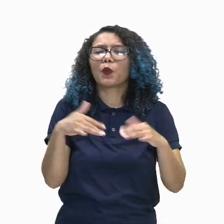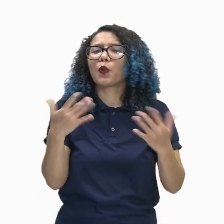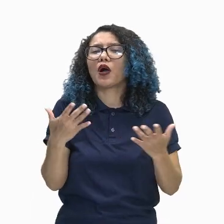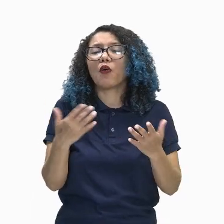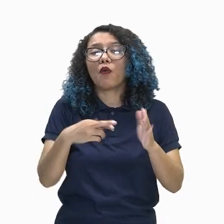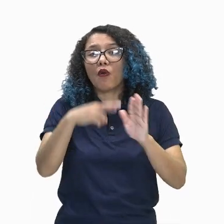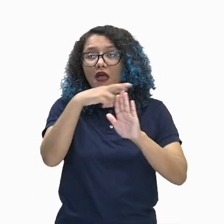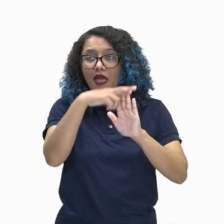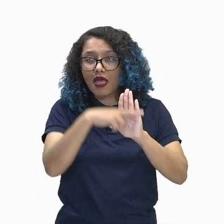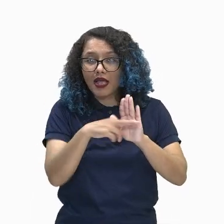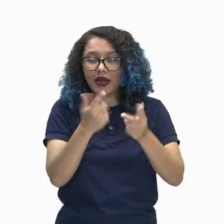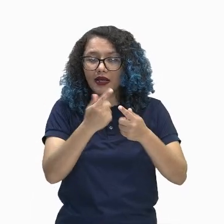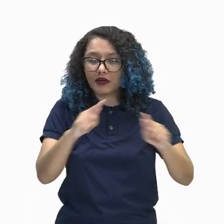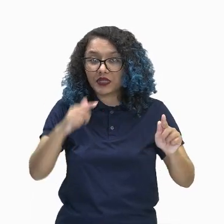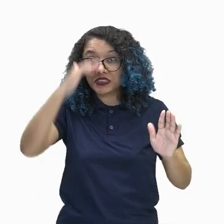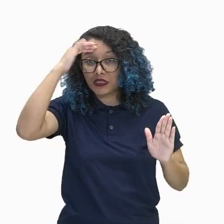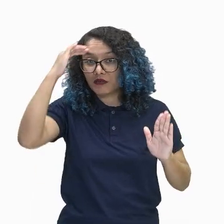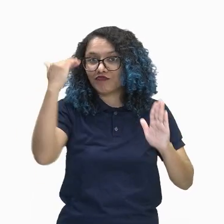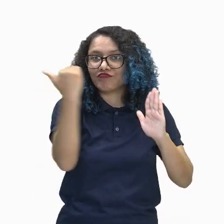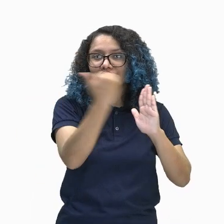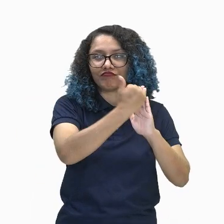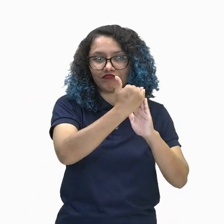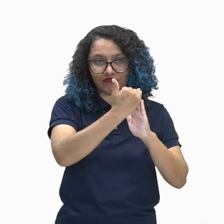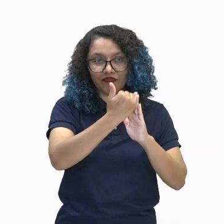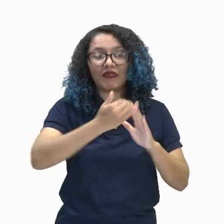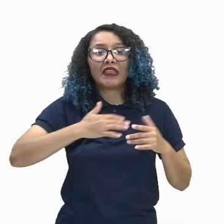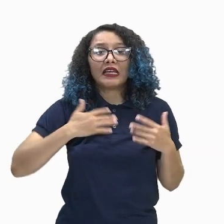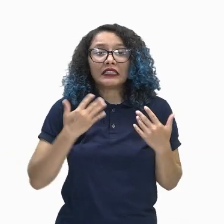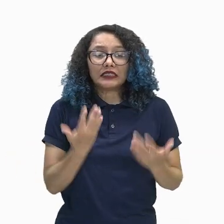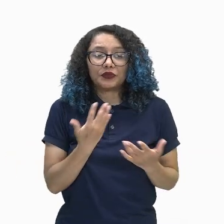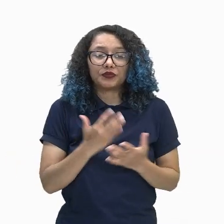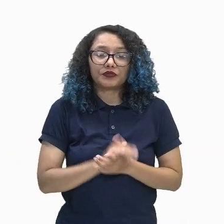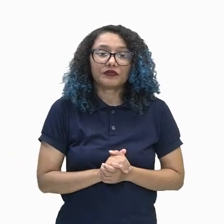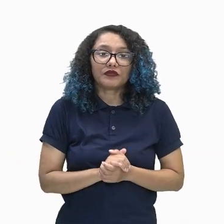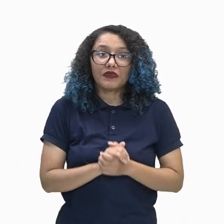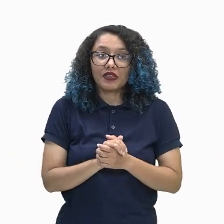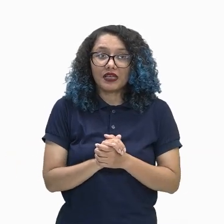gramaticais. Então, observe que a língua padronizada, a língua